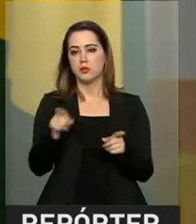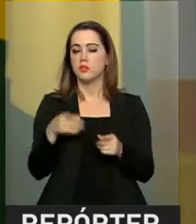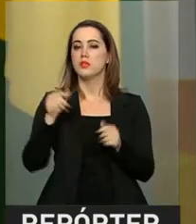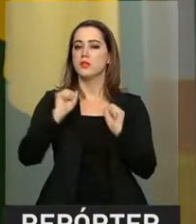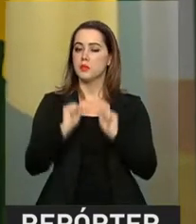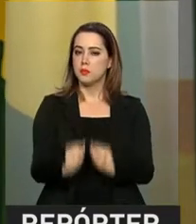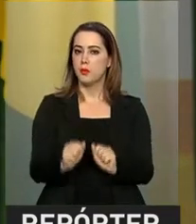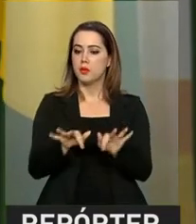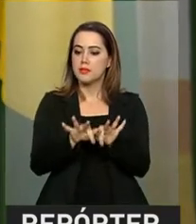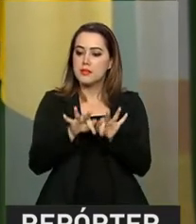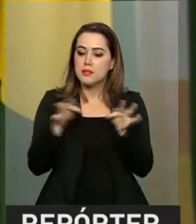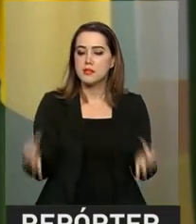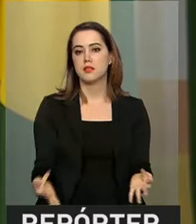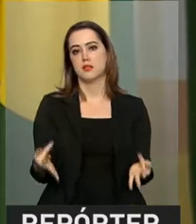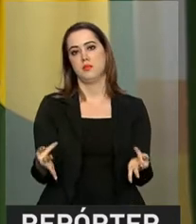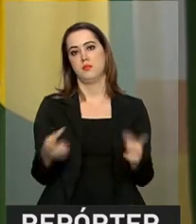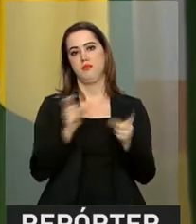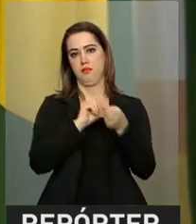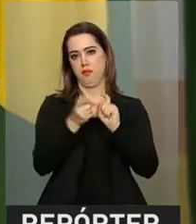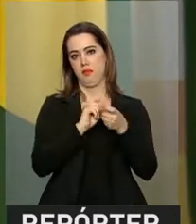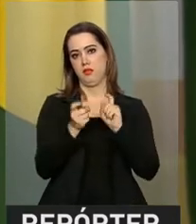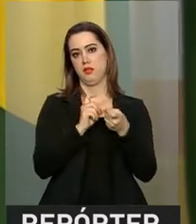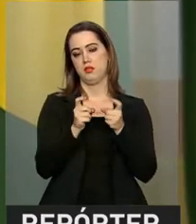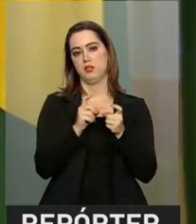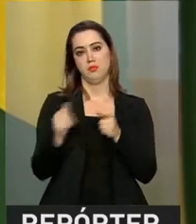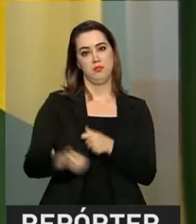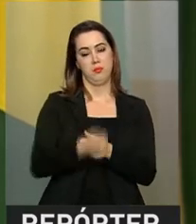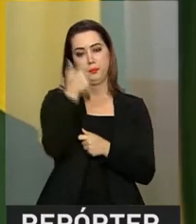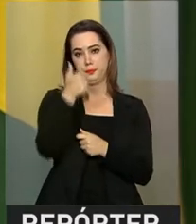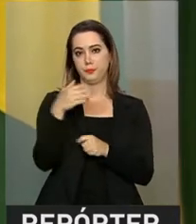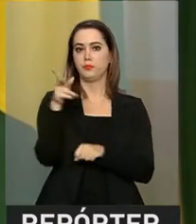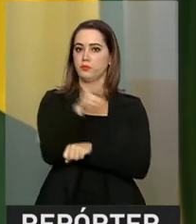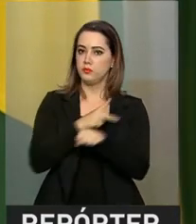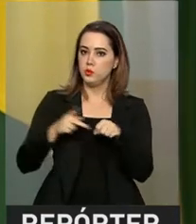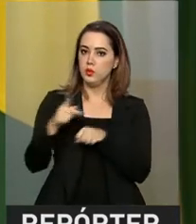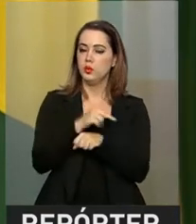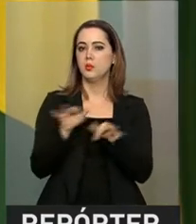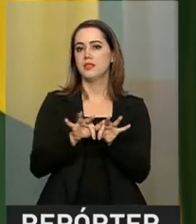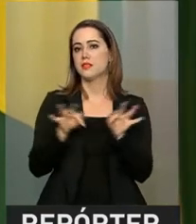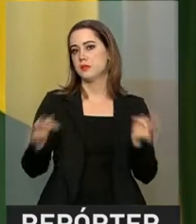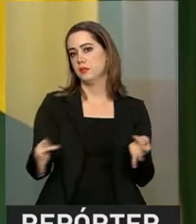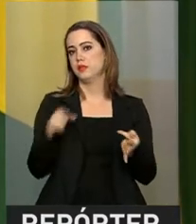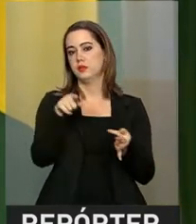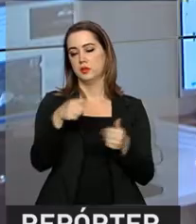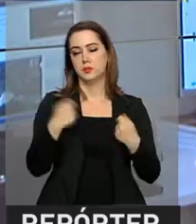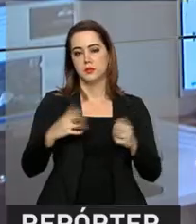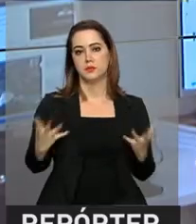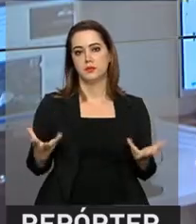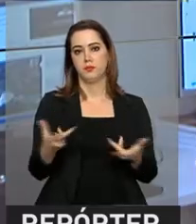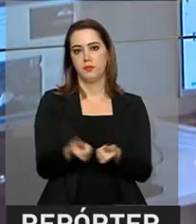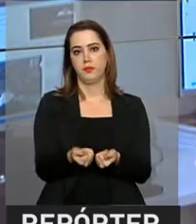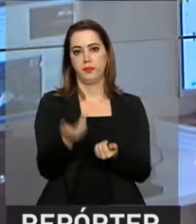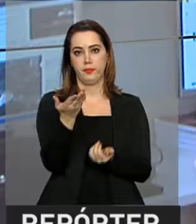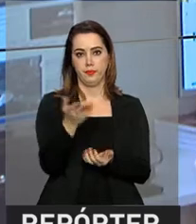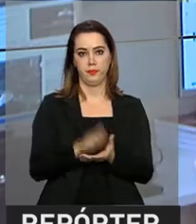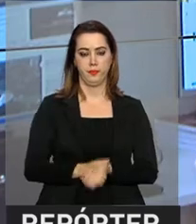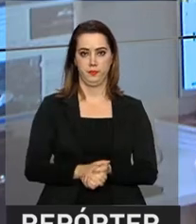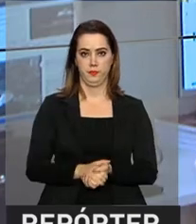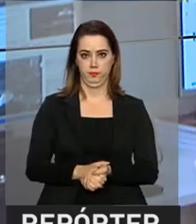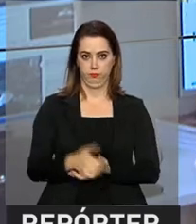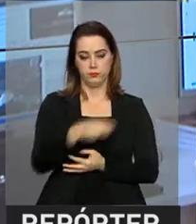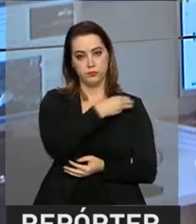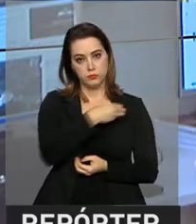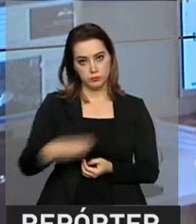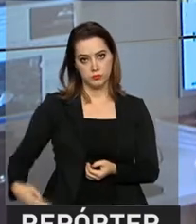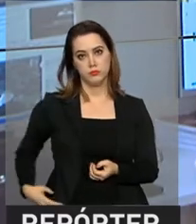administração, desburocratizando o nosso país. O que o país mais precisa é de eficiência. O ministro da